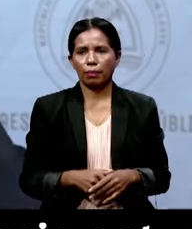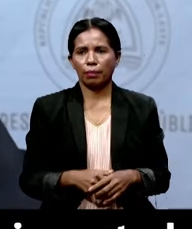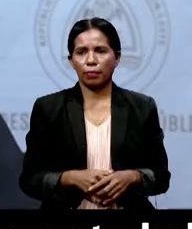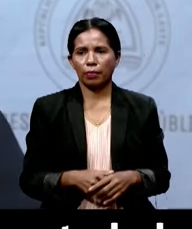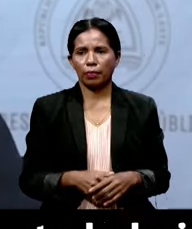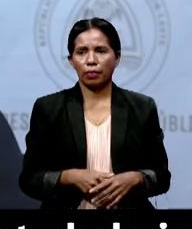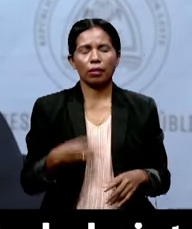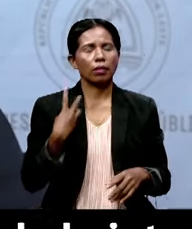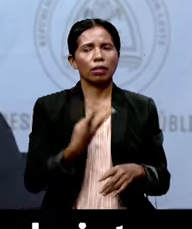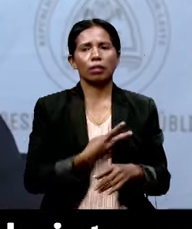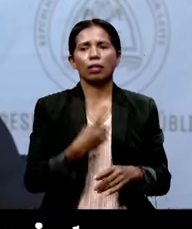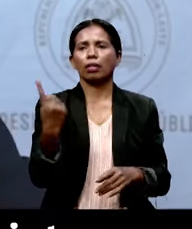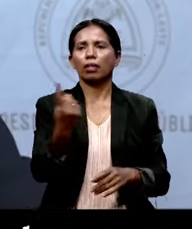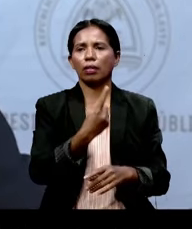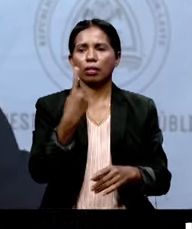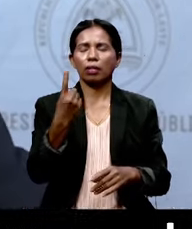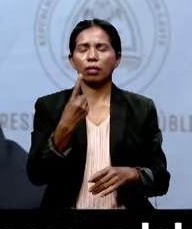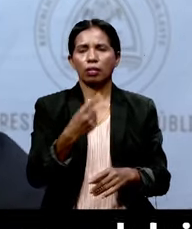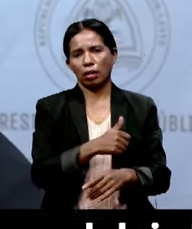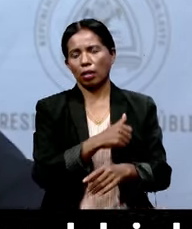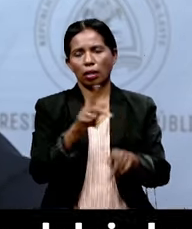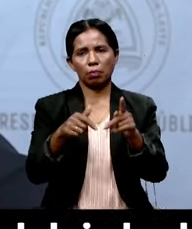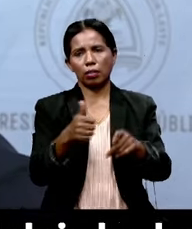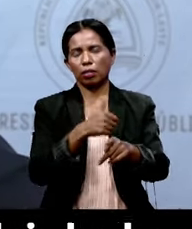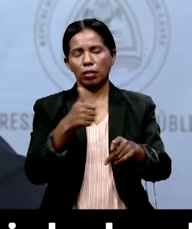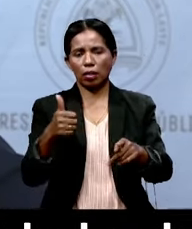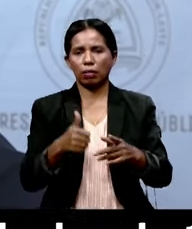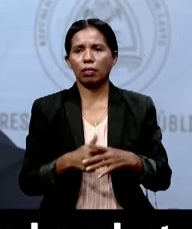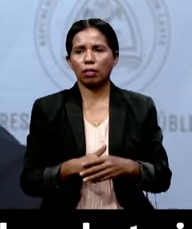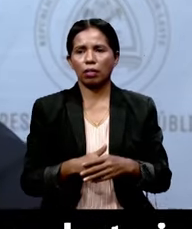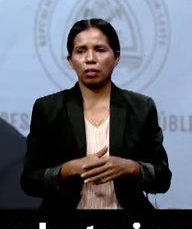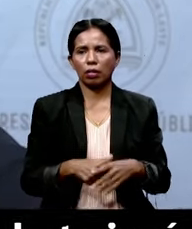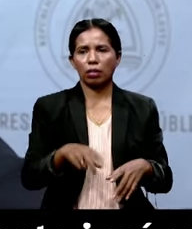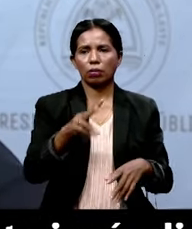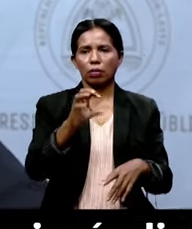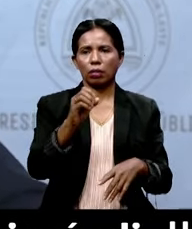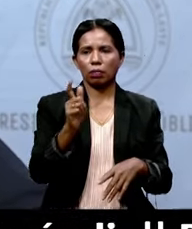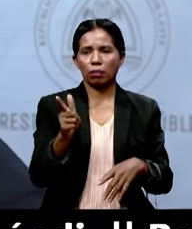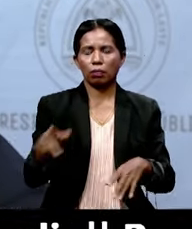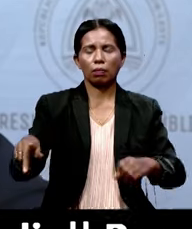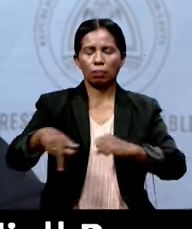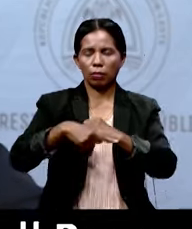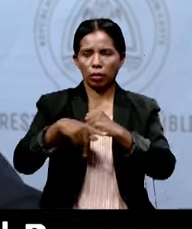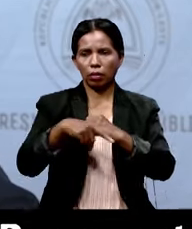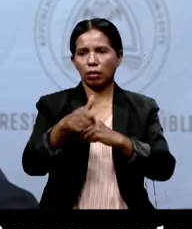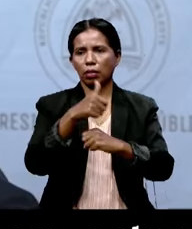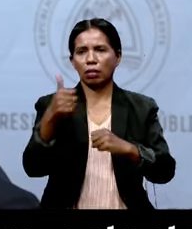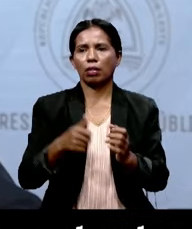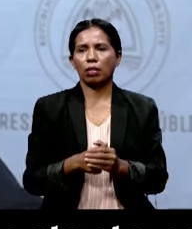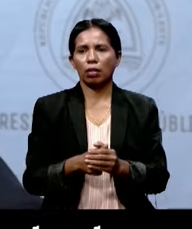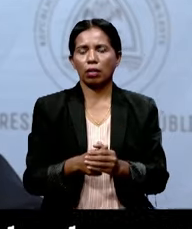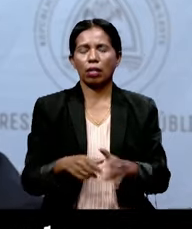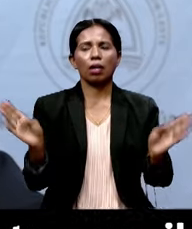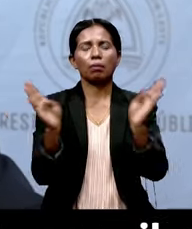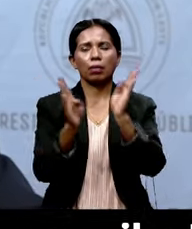eita, no fatem. Balum, foi do arribo, né, mas está meio partido de balum, mas sai vale, a